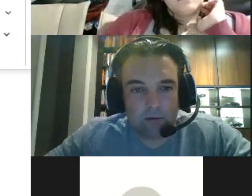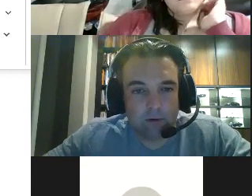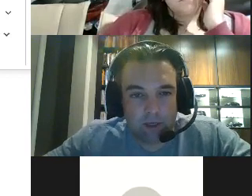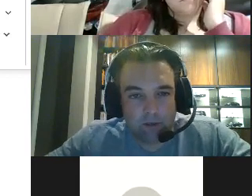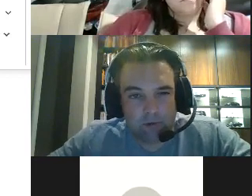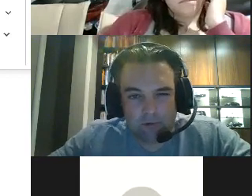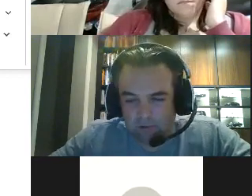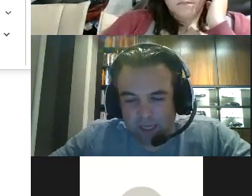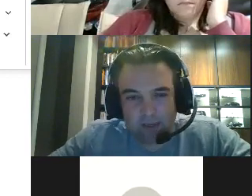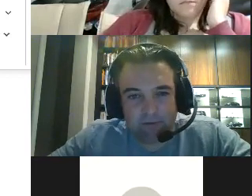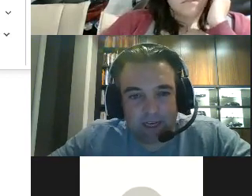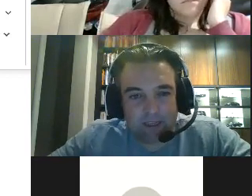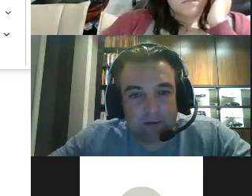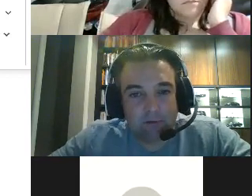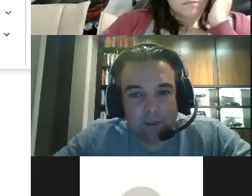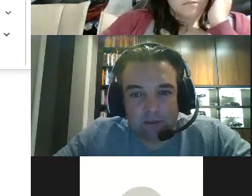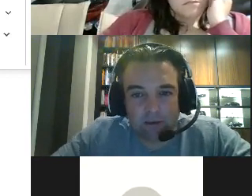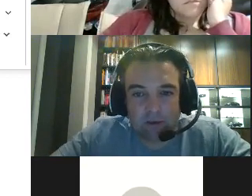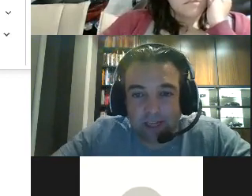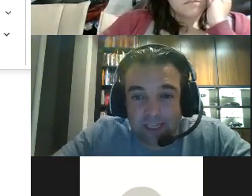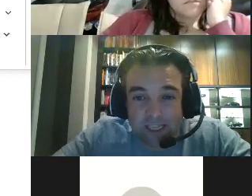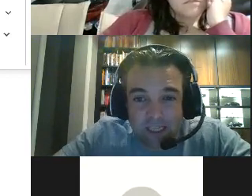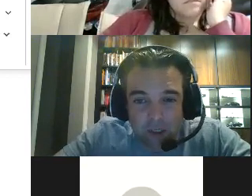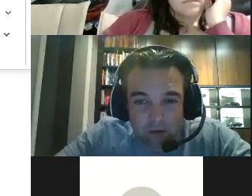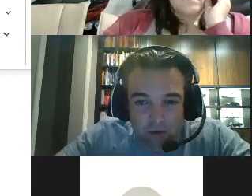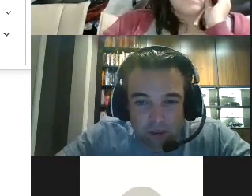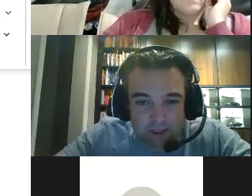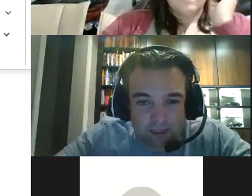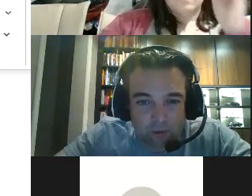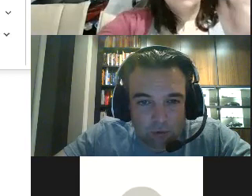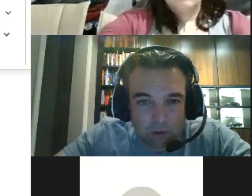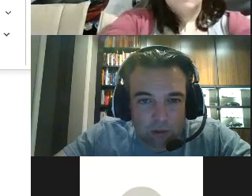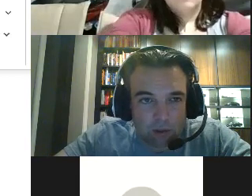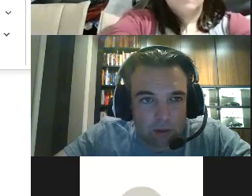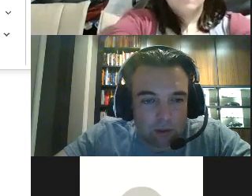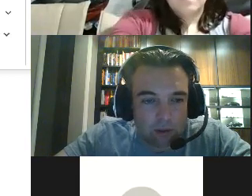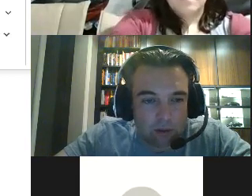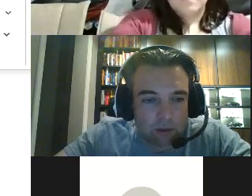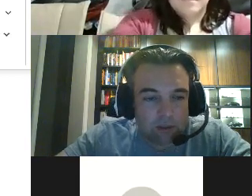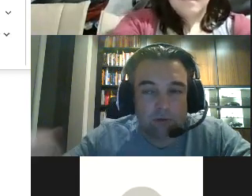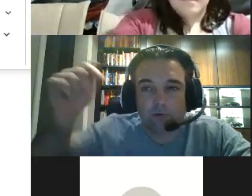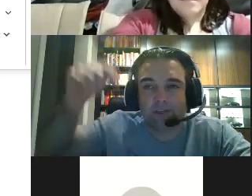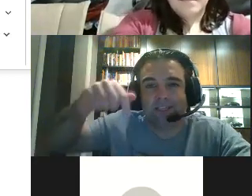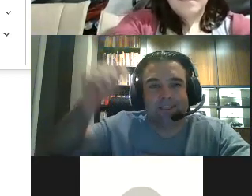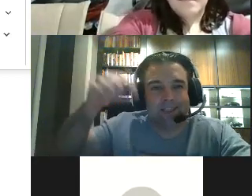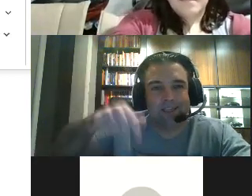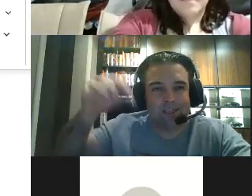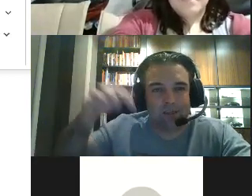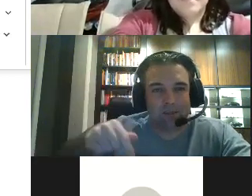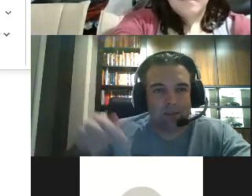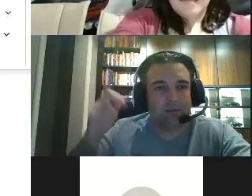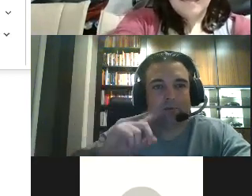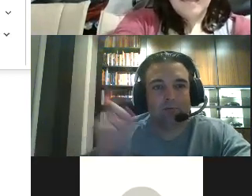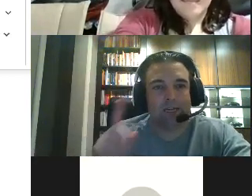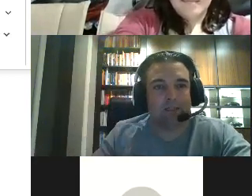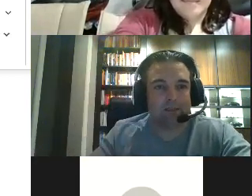Ó, o Rio Grande do Sul tem várias eclusas. Ó. Isso aqui existe no nosso estado. São estruturas